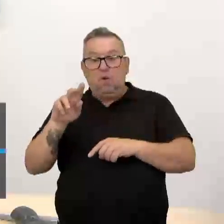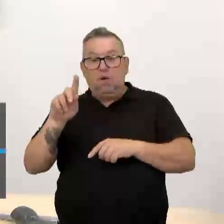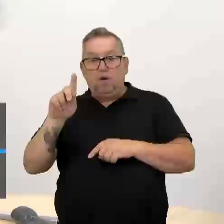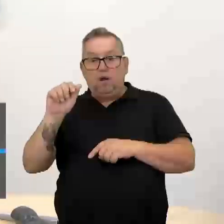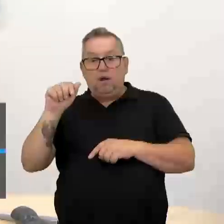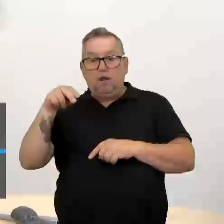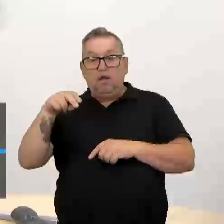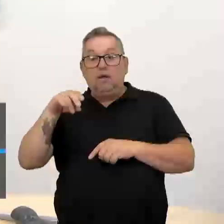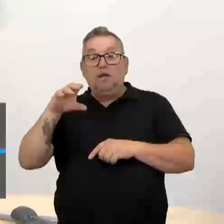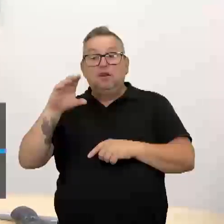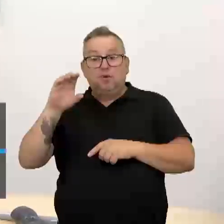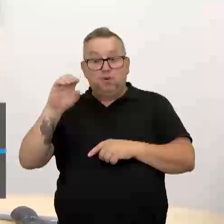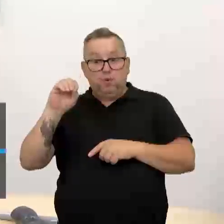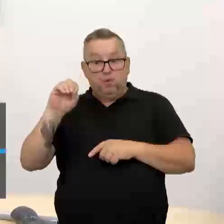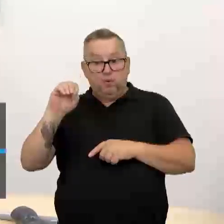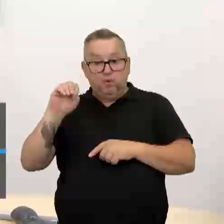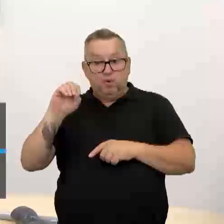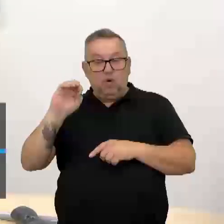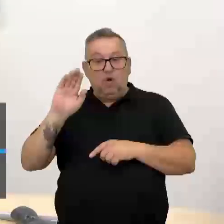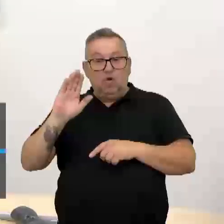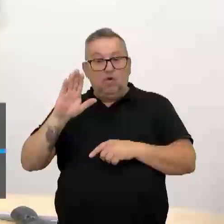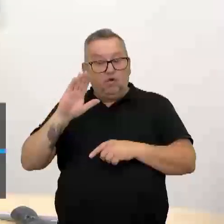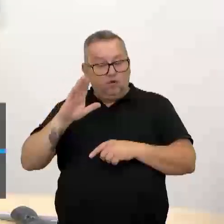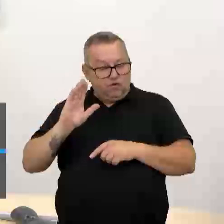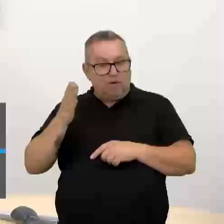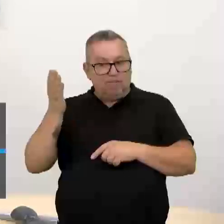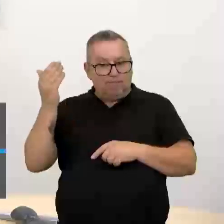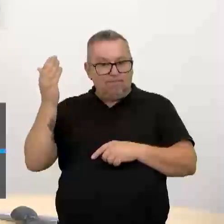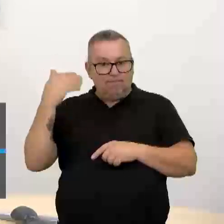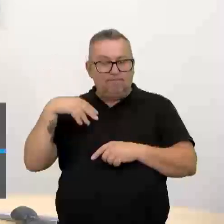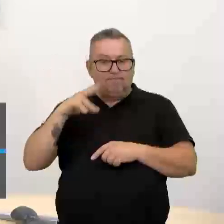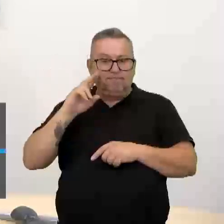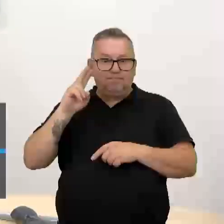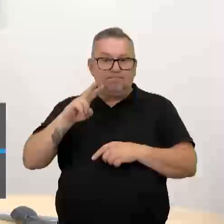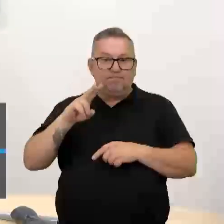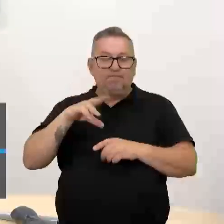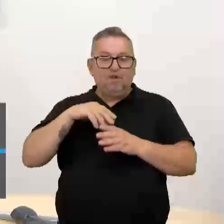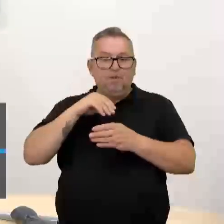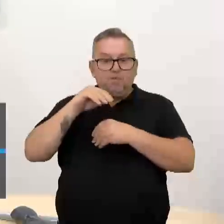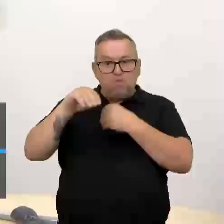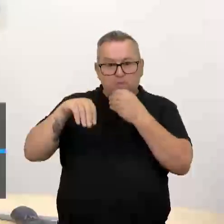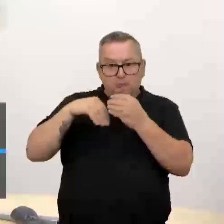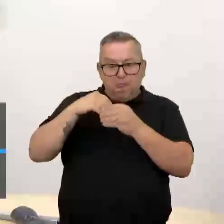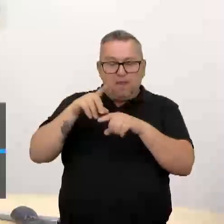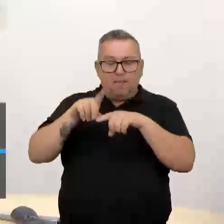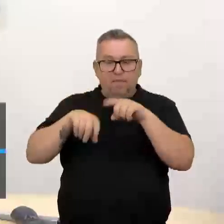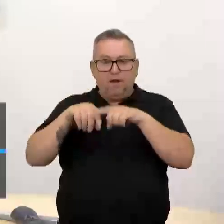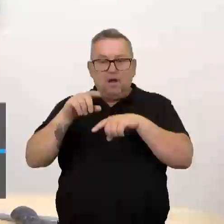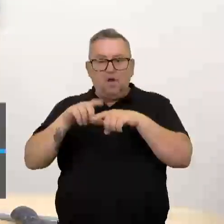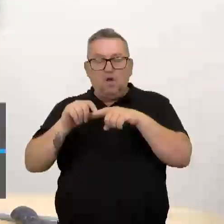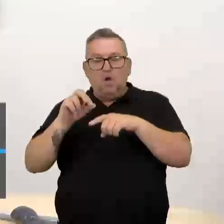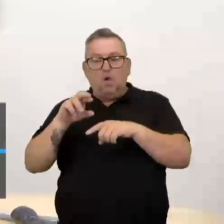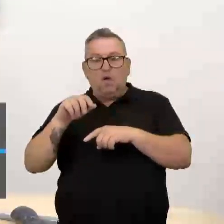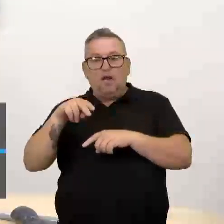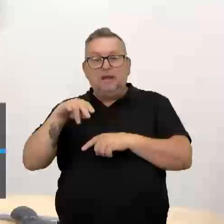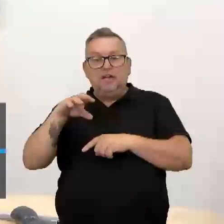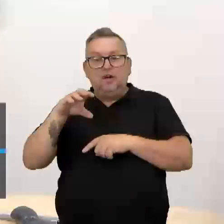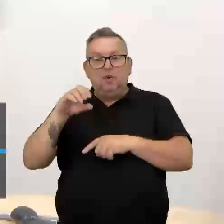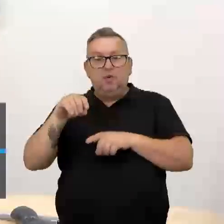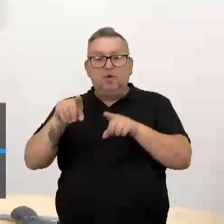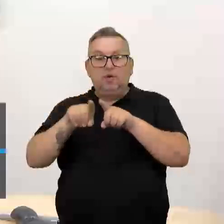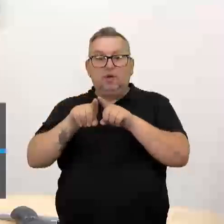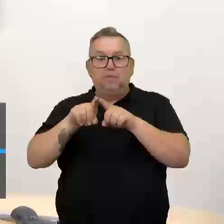tem que lembrar, né, já, né, com pouco, né, ele está miscigenado entre um pouco de material orgânico e também, né,